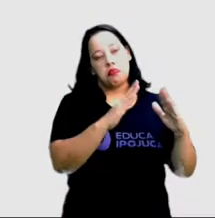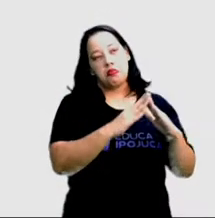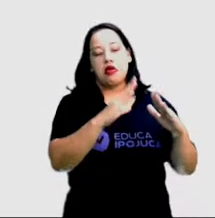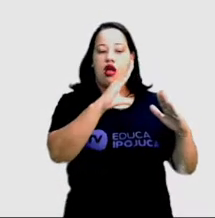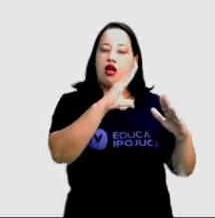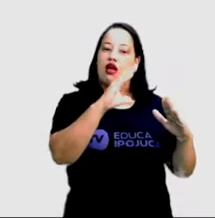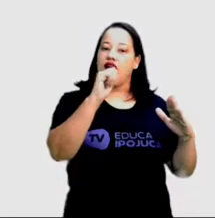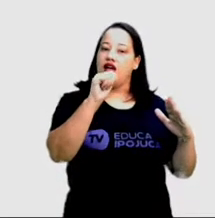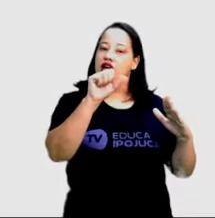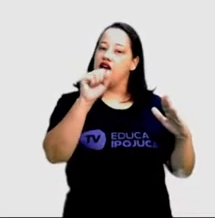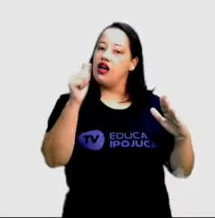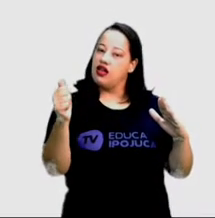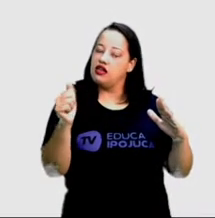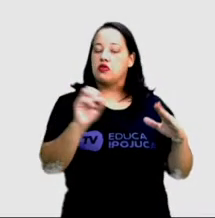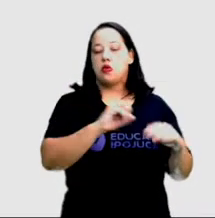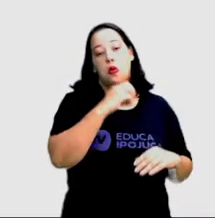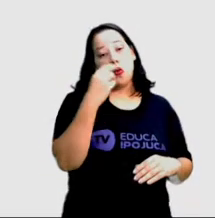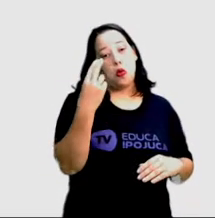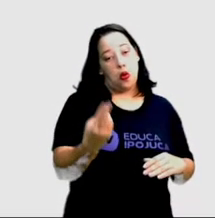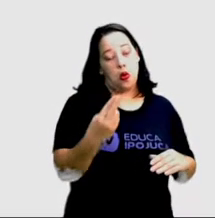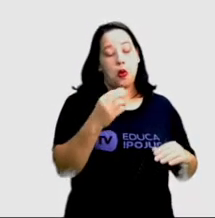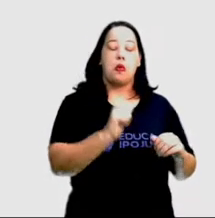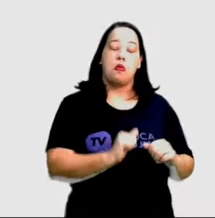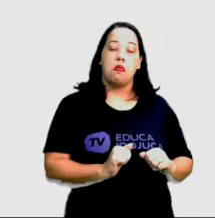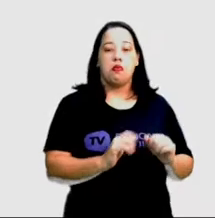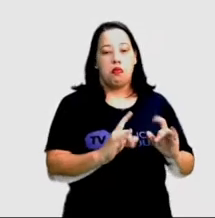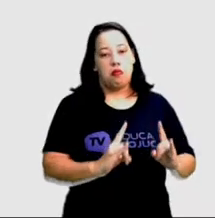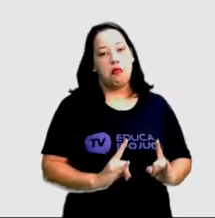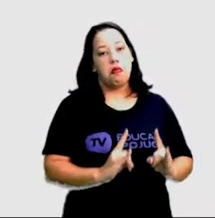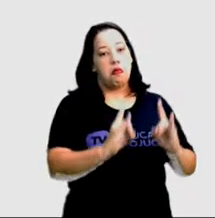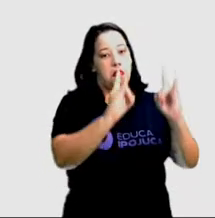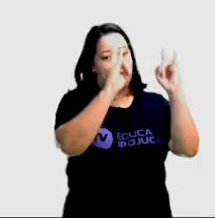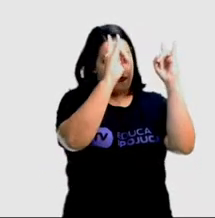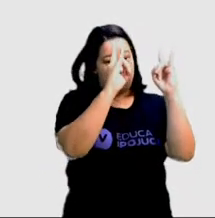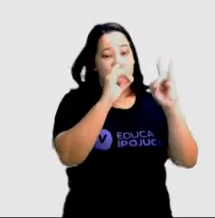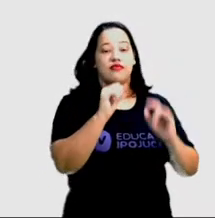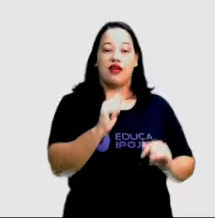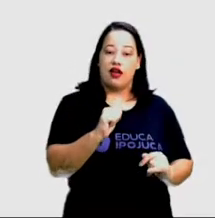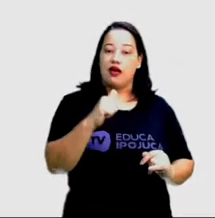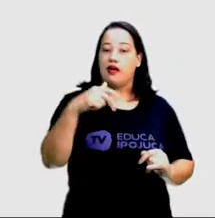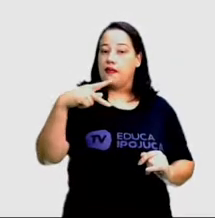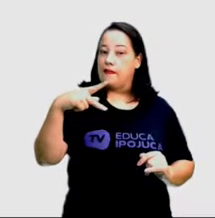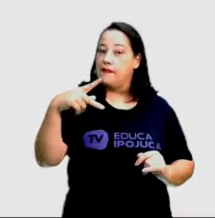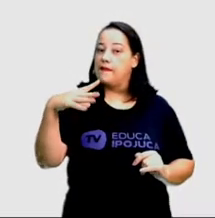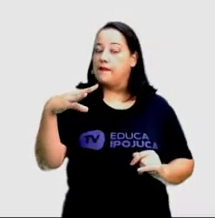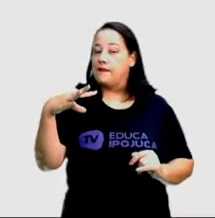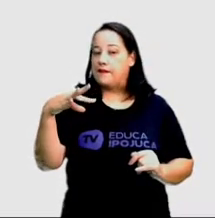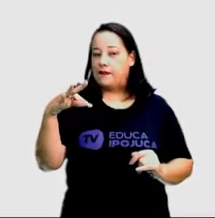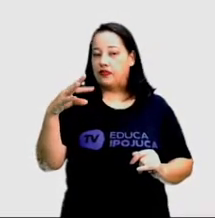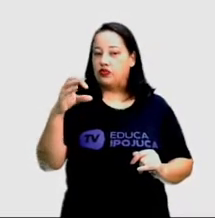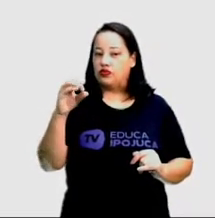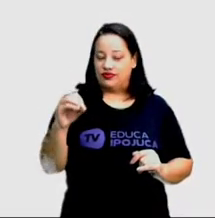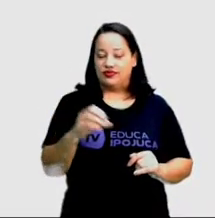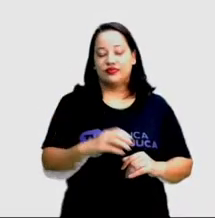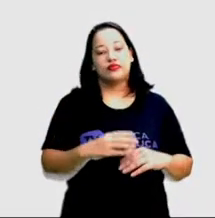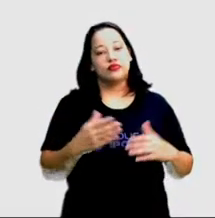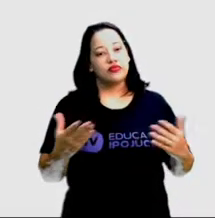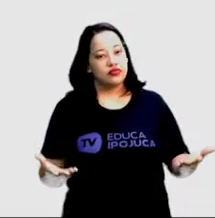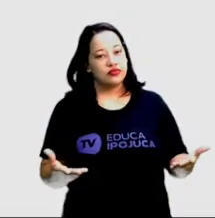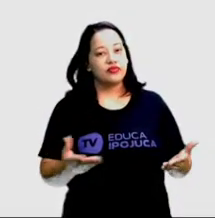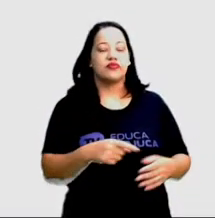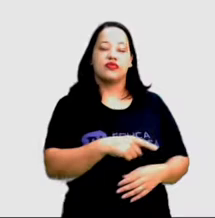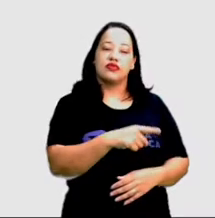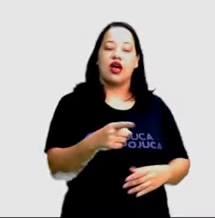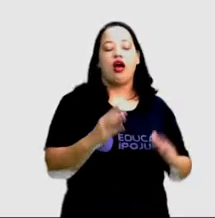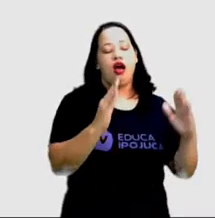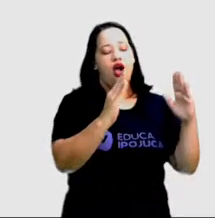casa ou apartamento, se a moradia for um edifício, certo? A casa ou